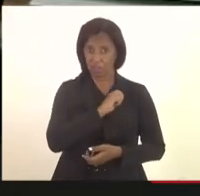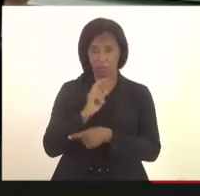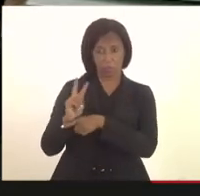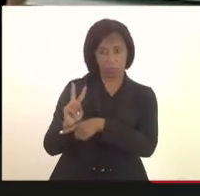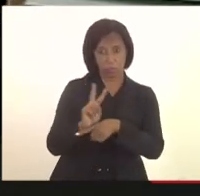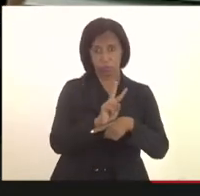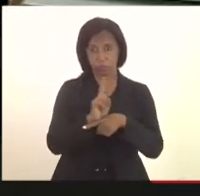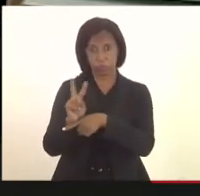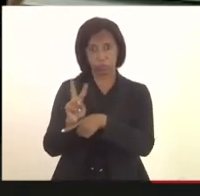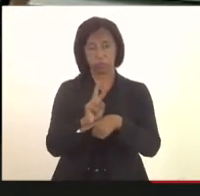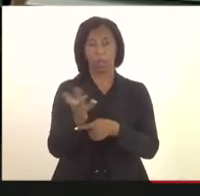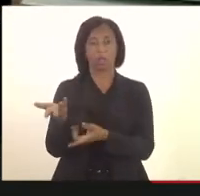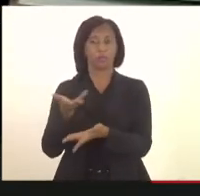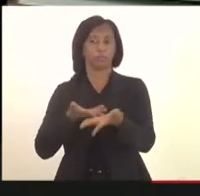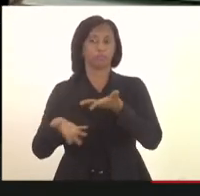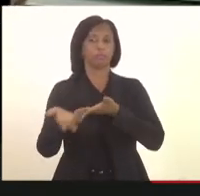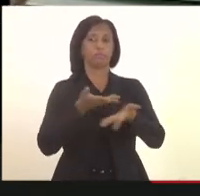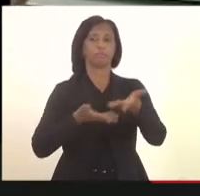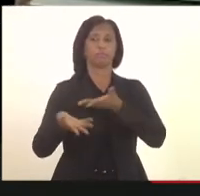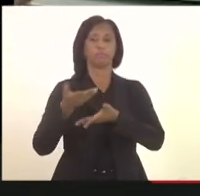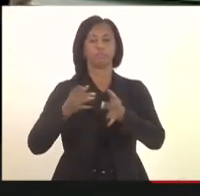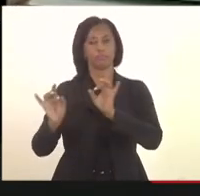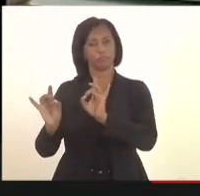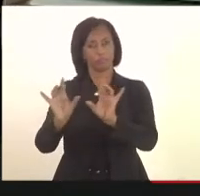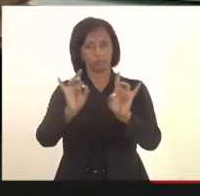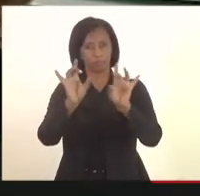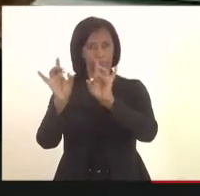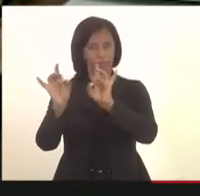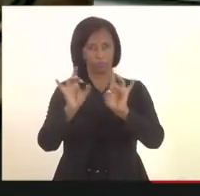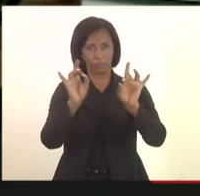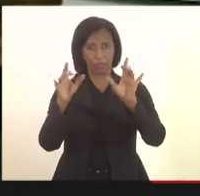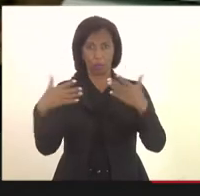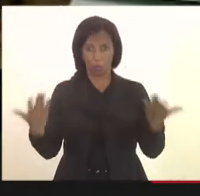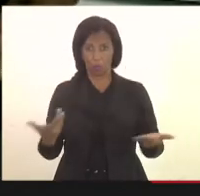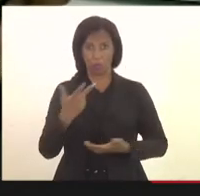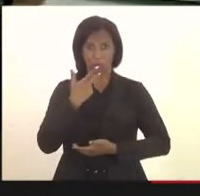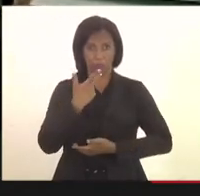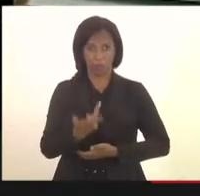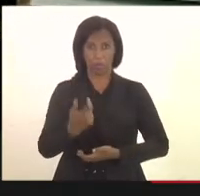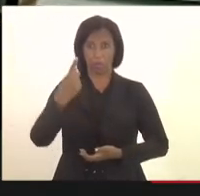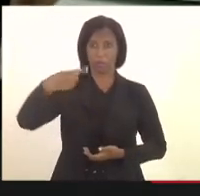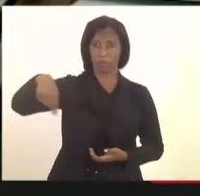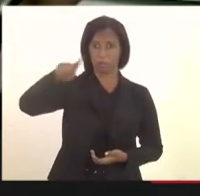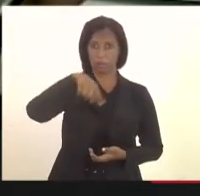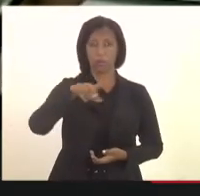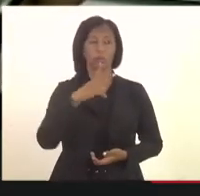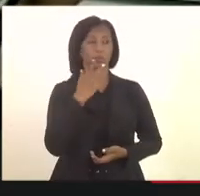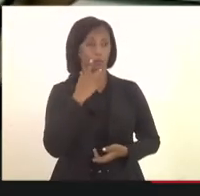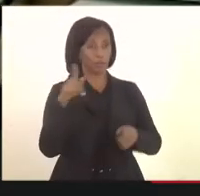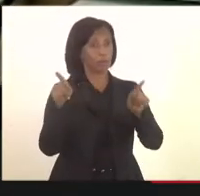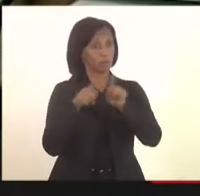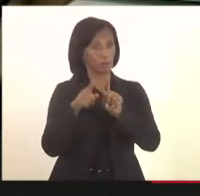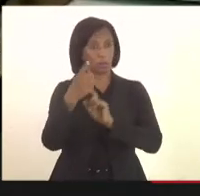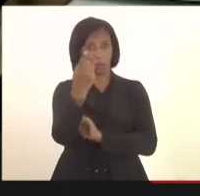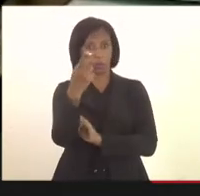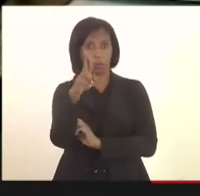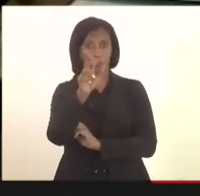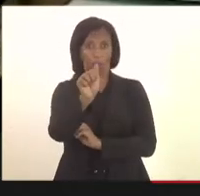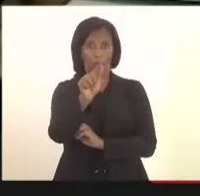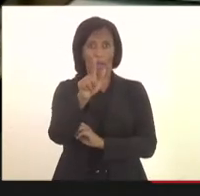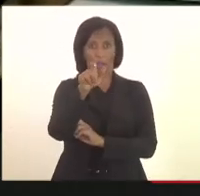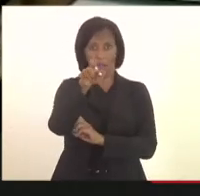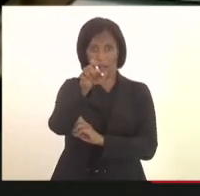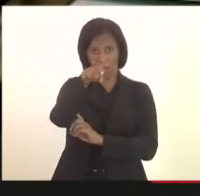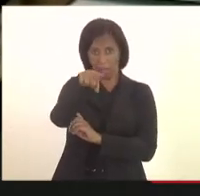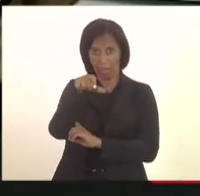nas participações especiais, e quando estou falando para o senhor, estou falando também para o doutor Alex Mendes,